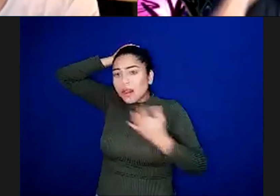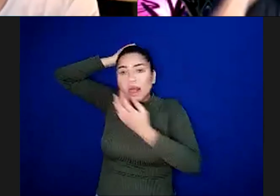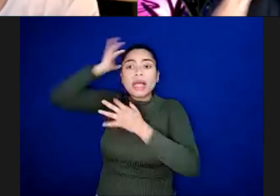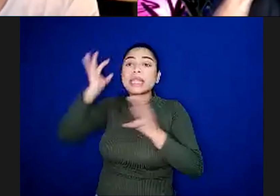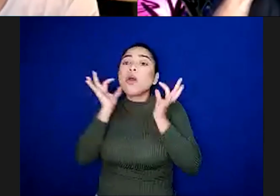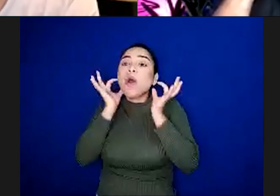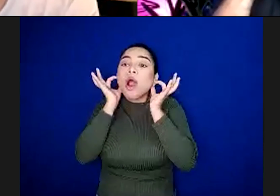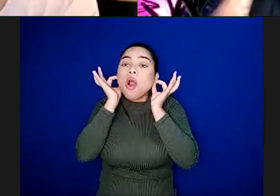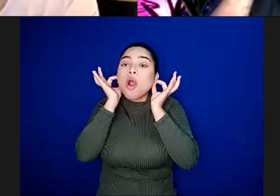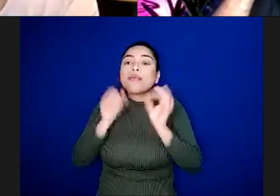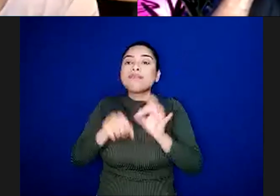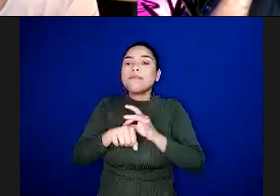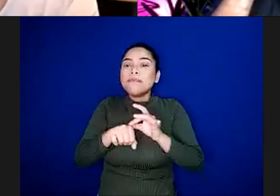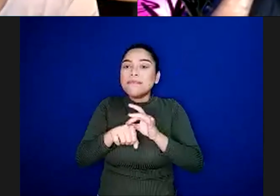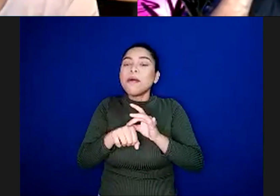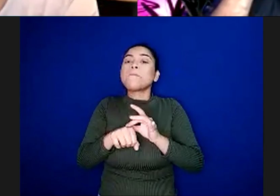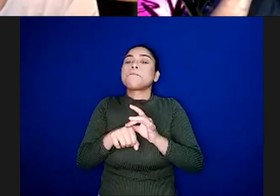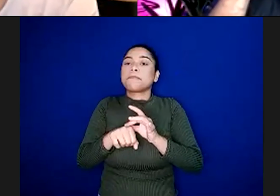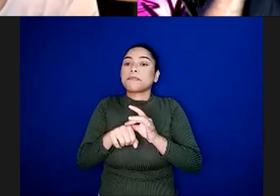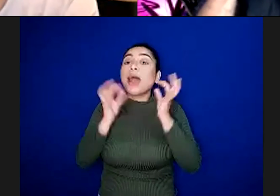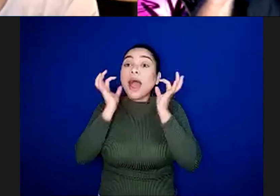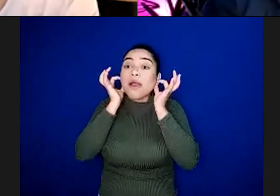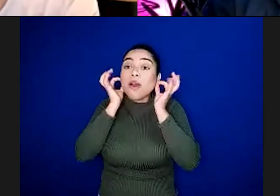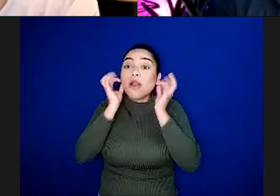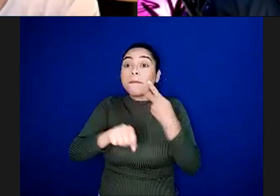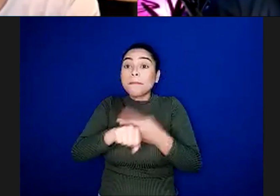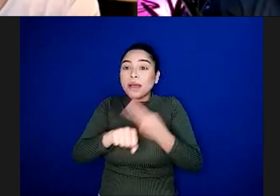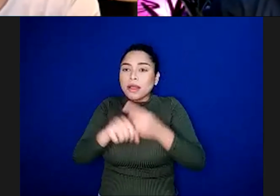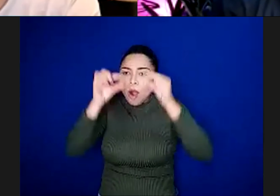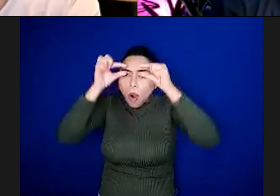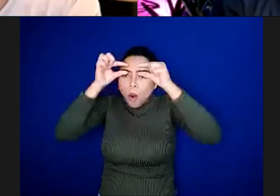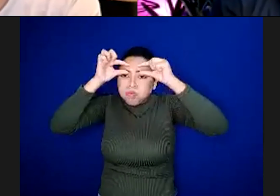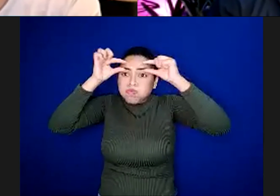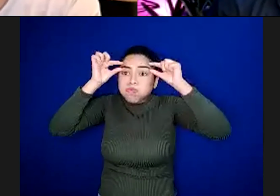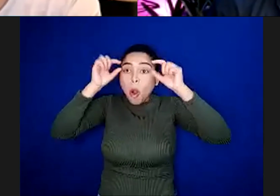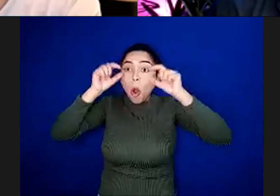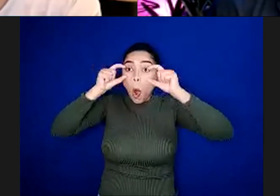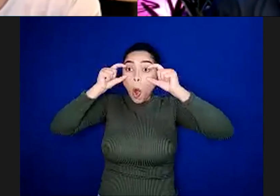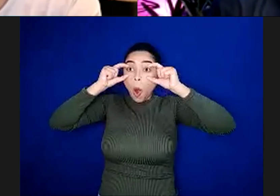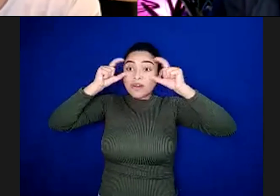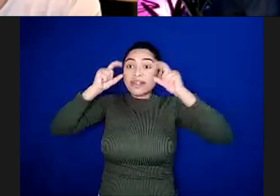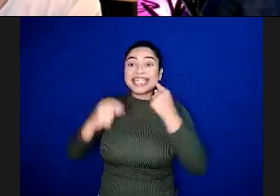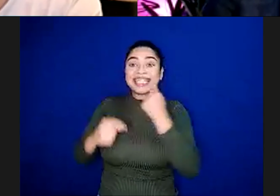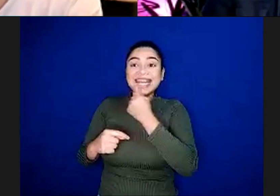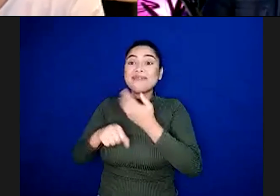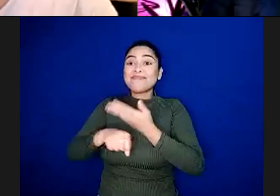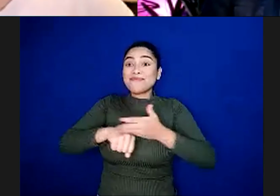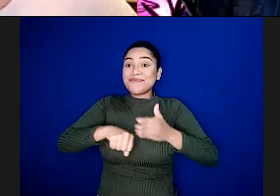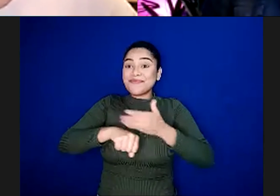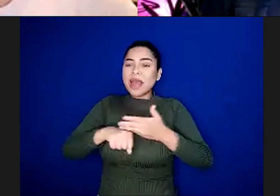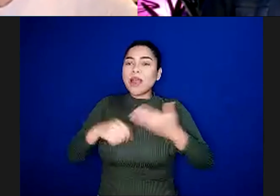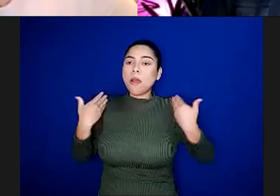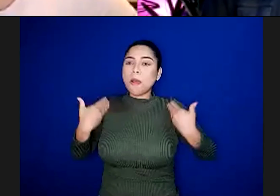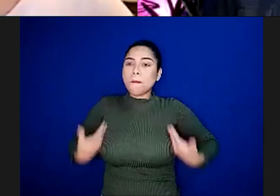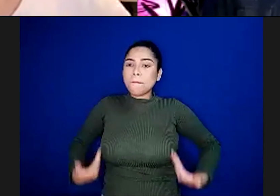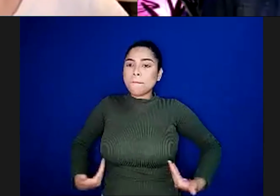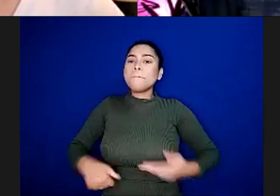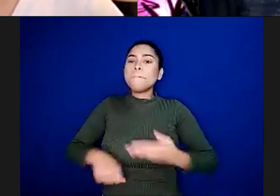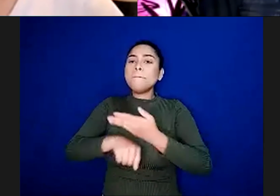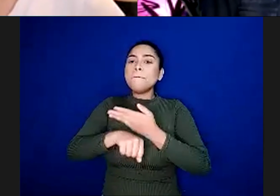nas orelhas óculos né Eu uso óculos tem um sobrancelhas grossas olhos grandes dos dentes brancos tô vestindo a camiseta